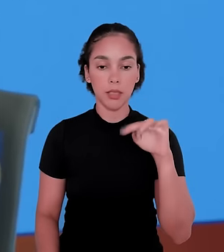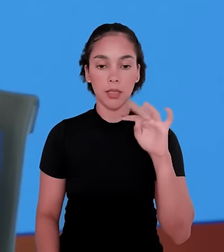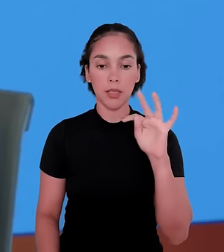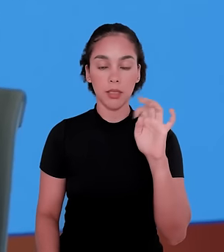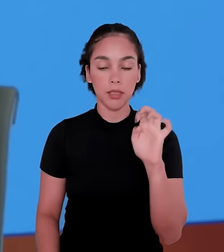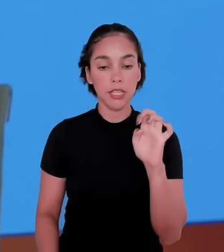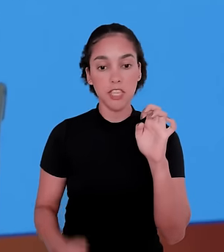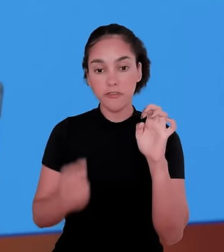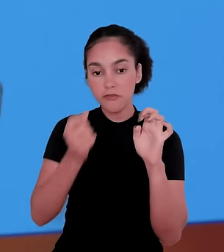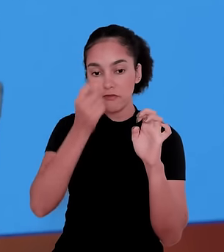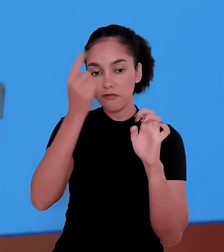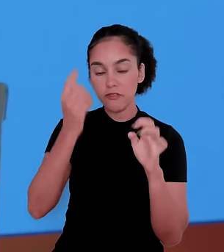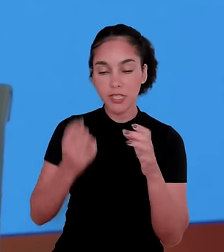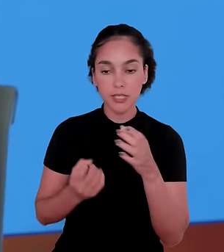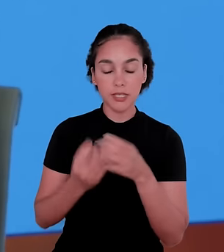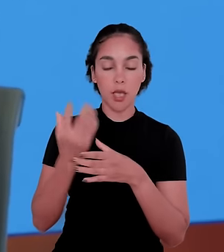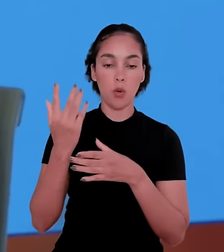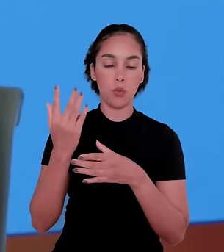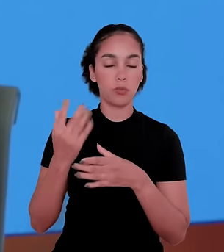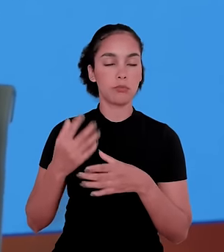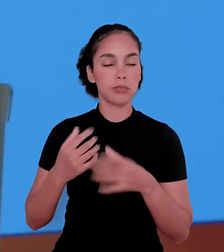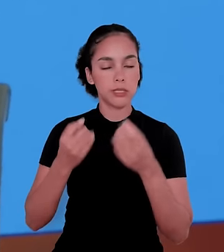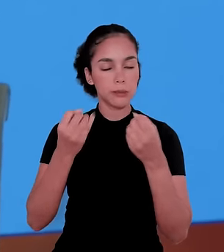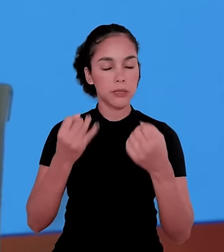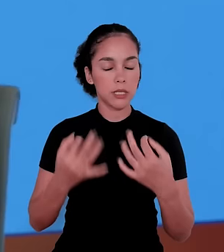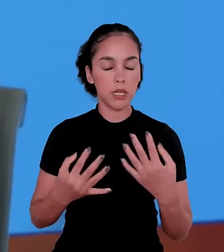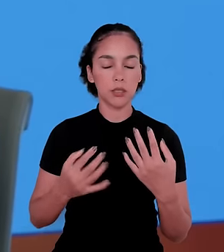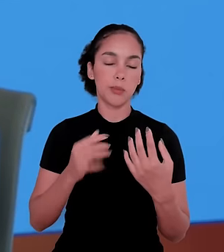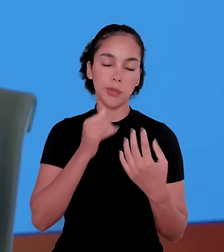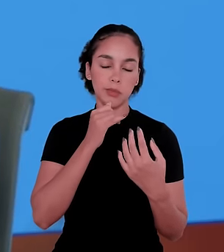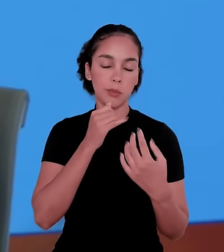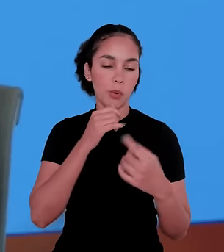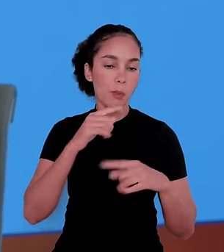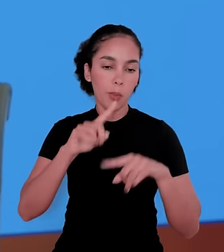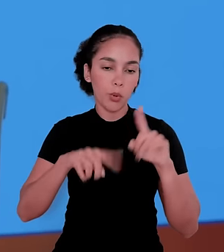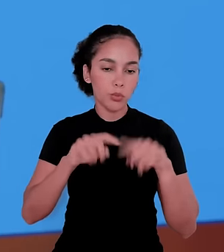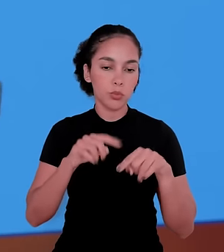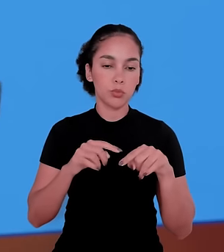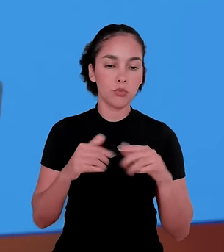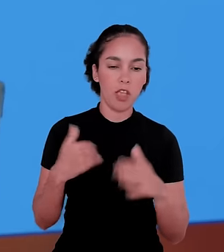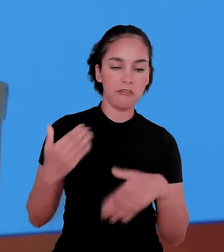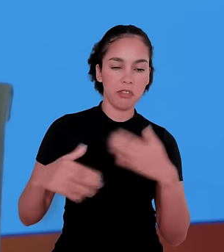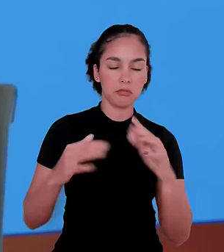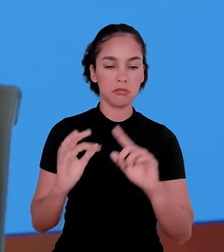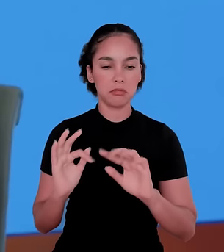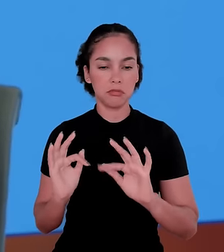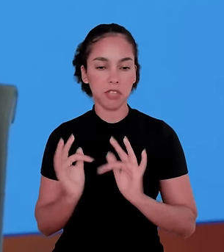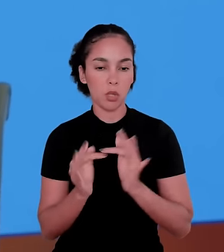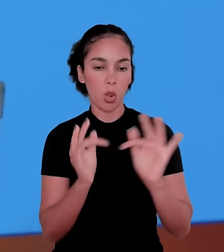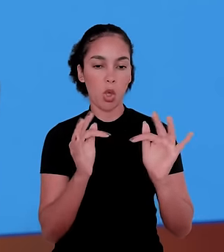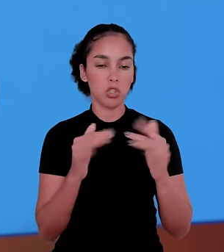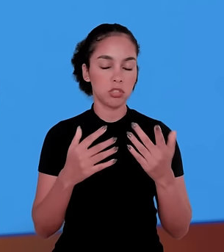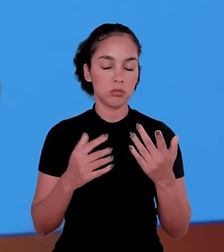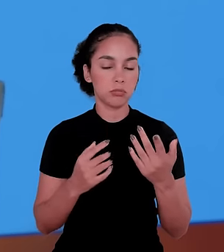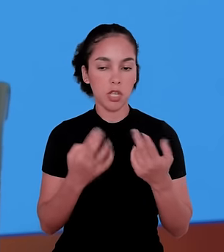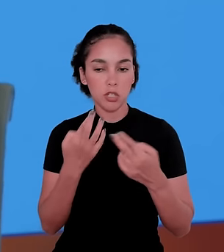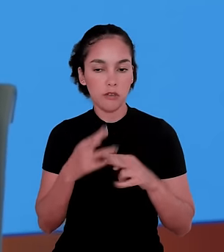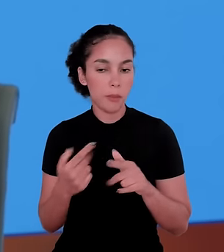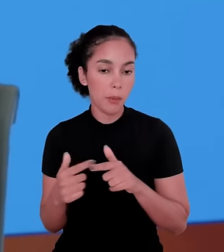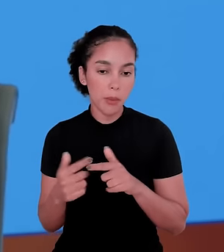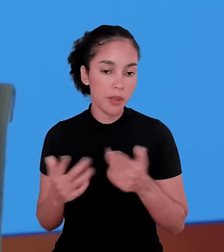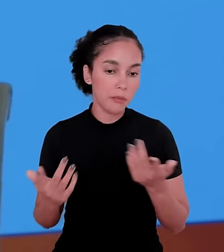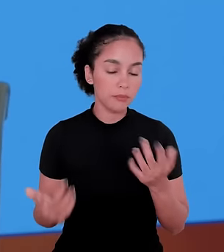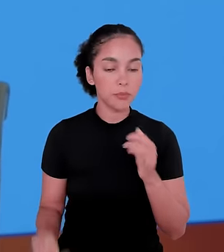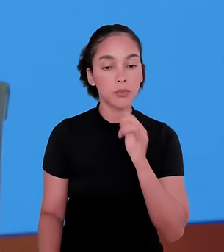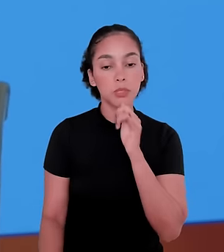produto ou um processo que tem uma modificação tecnológica né um avanço tecnológico ela vai resolver algum problema a gente pode